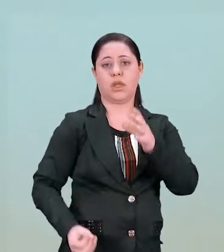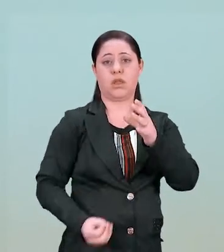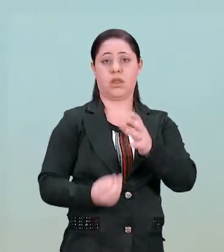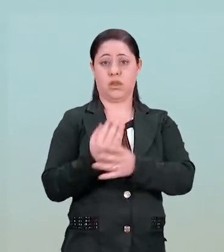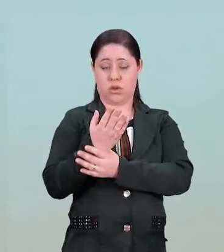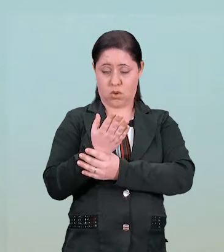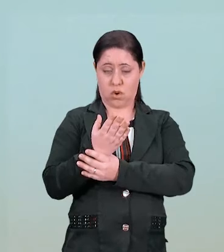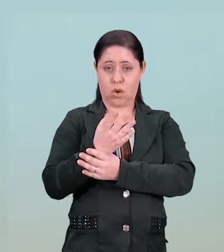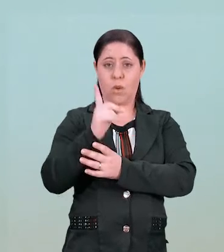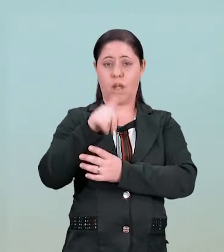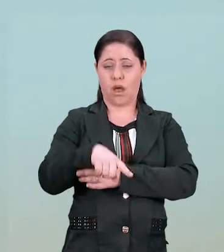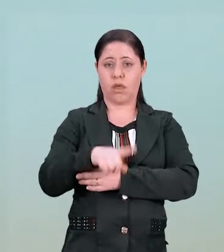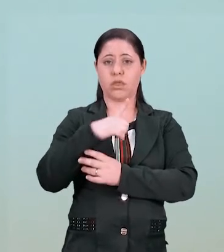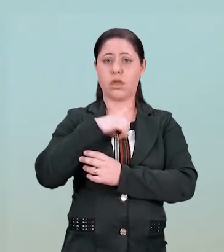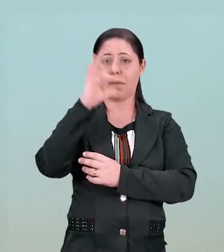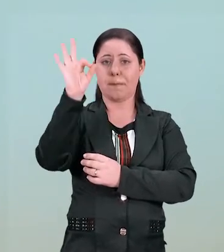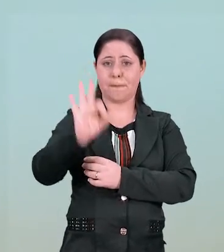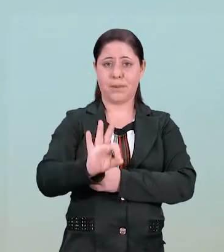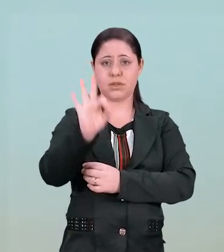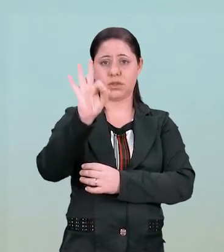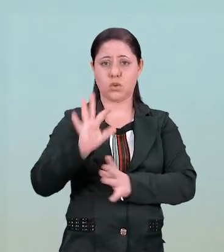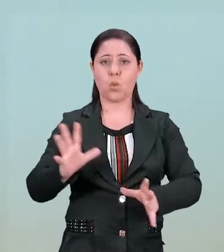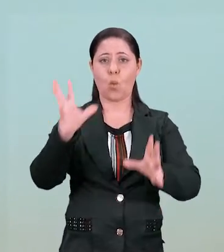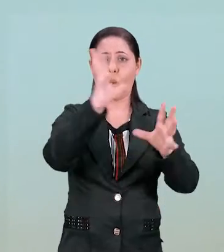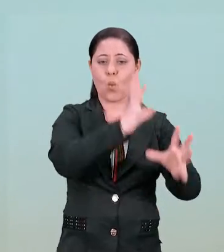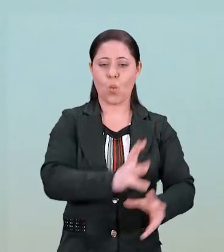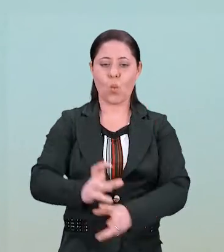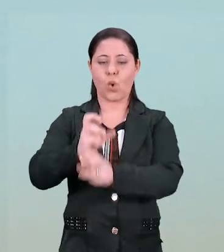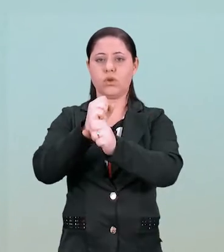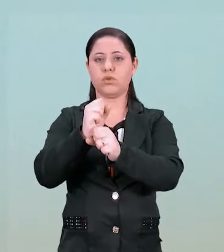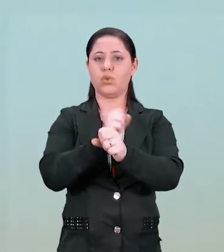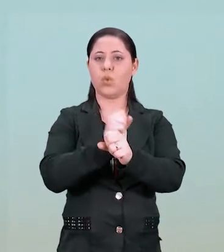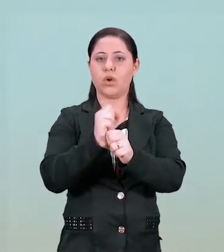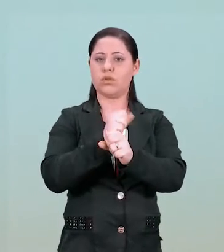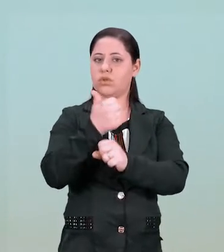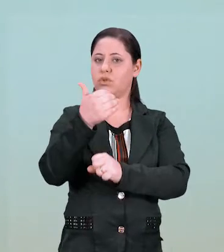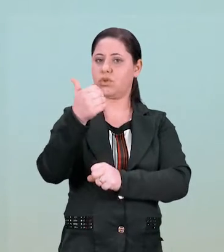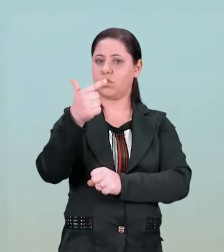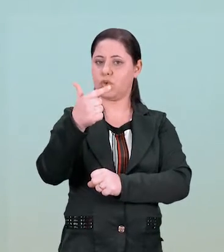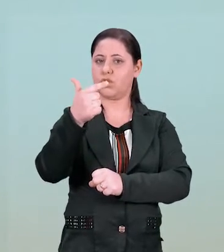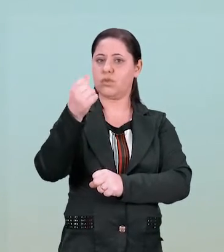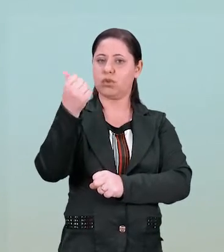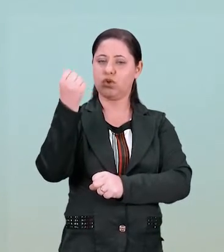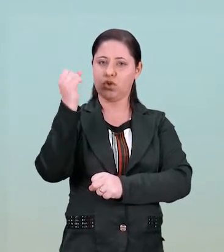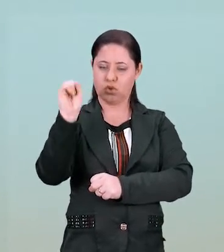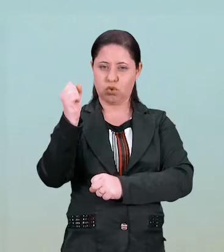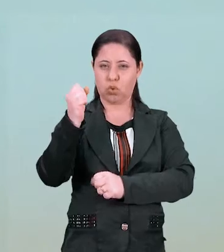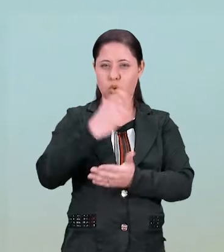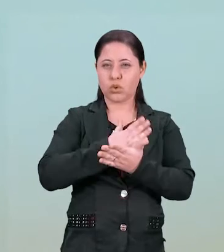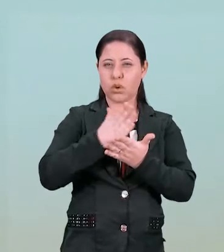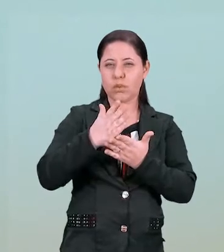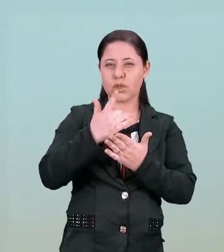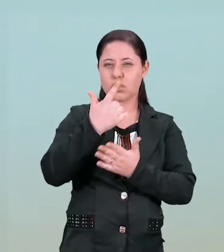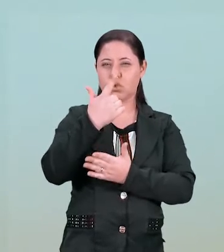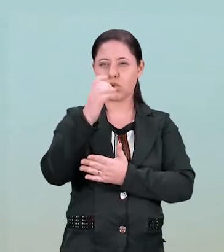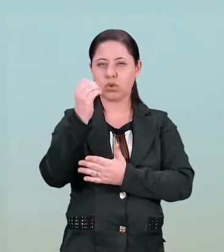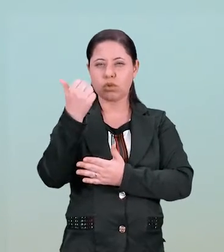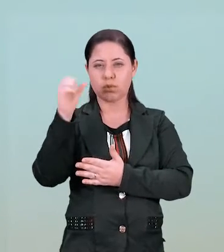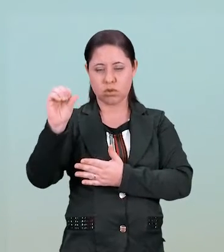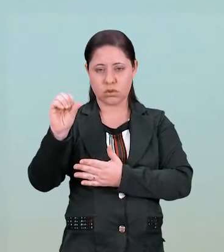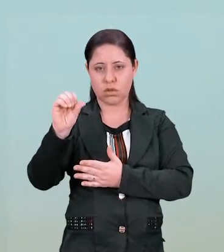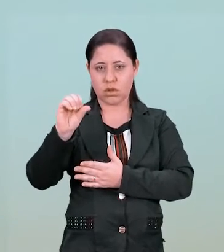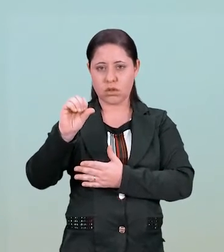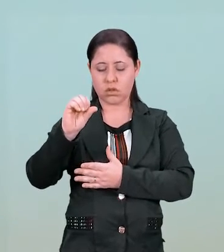este percentual arrecadado em 2018, parte de 2019, gerou 1 bilhão e 700